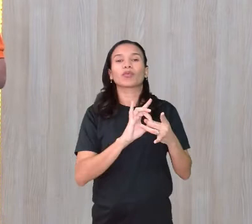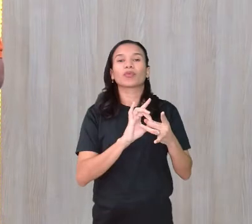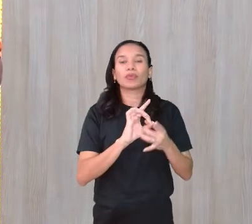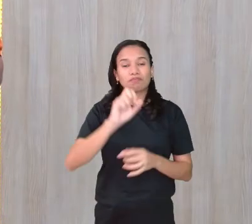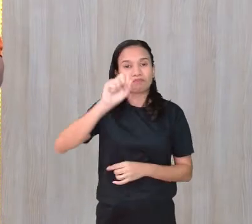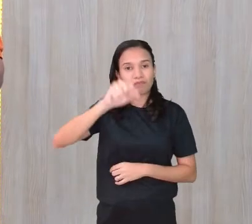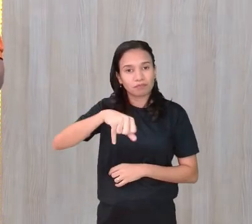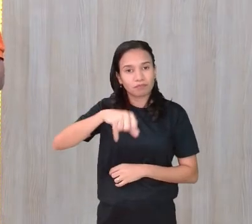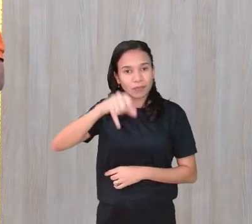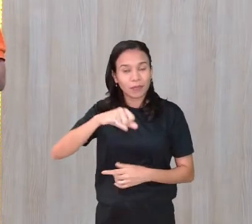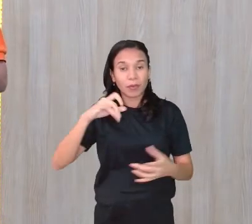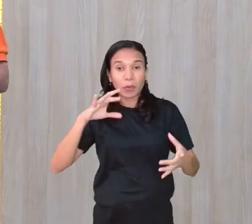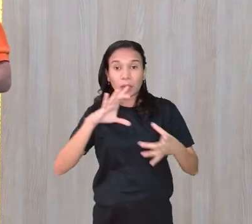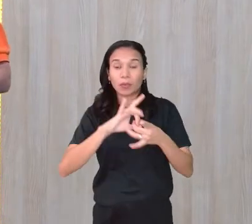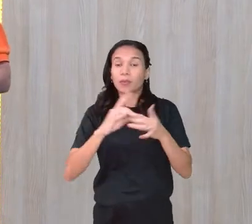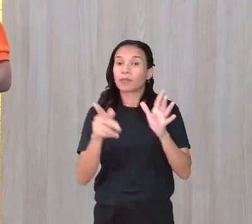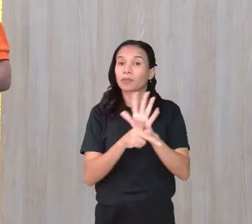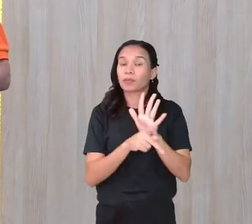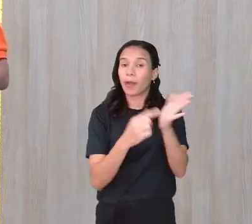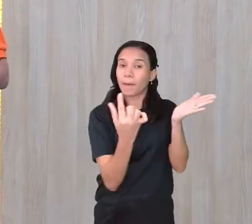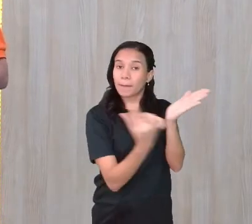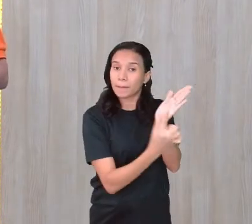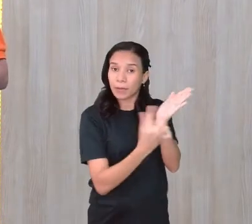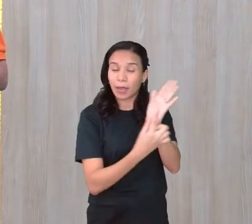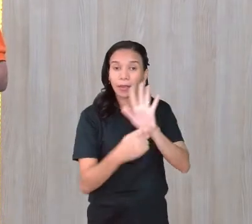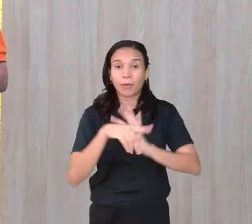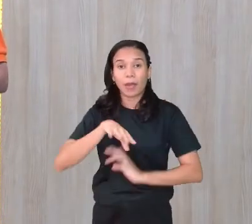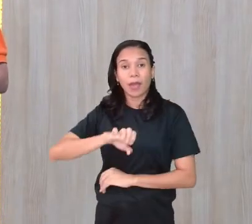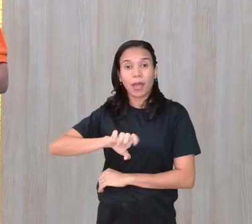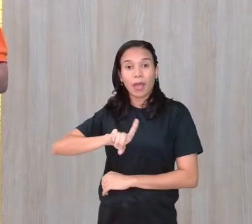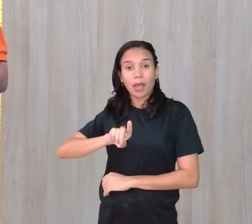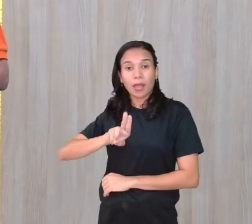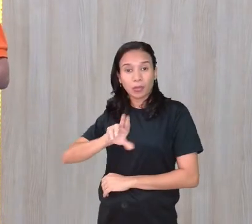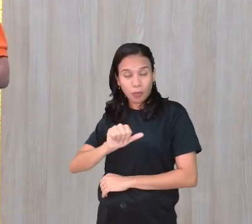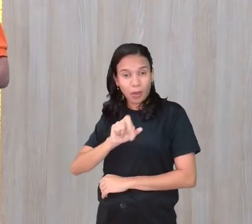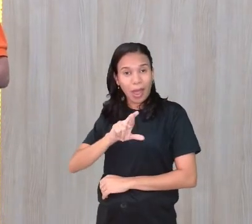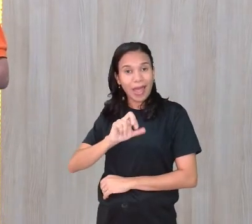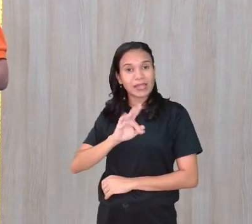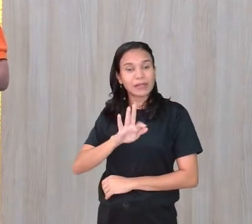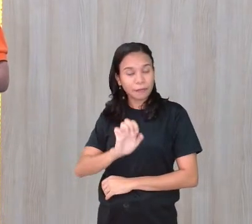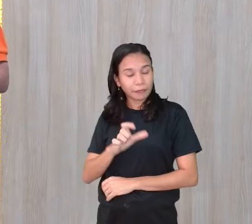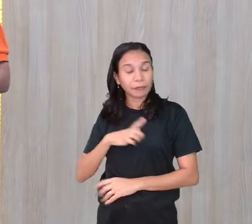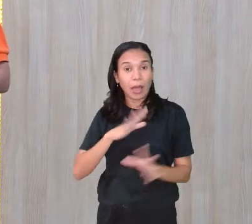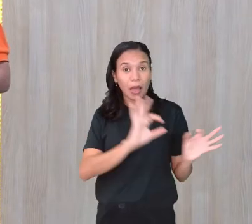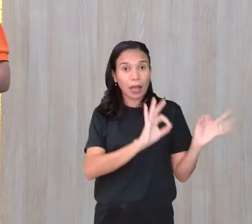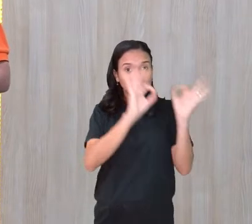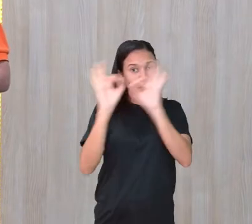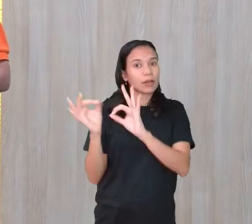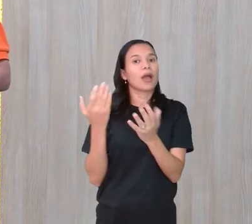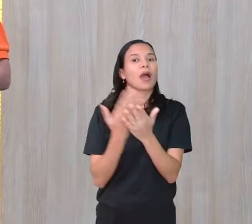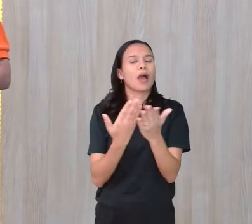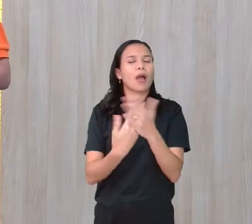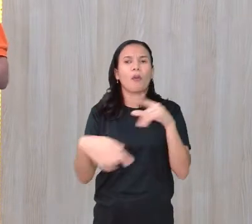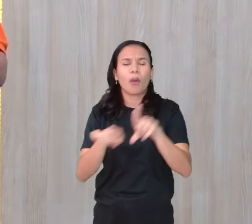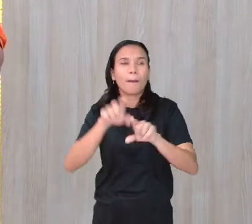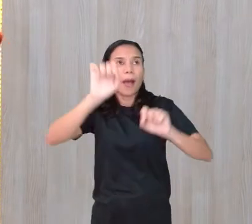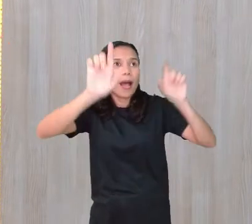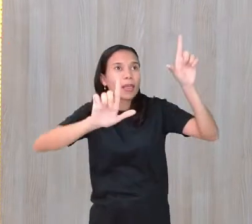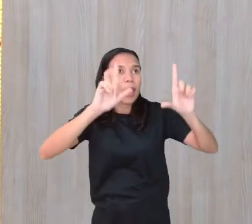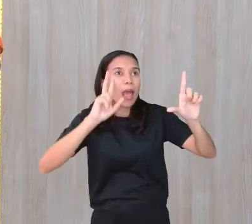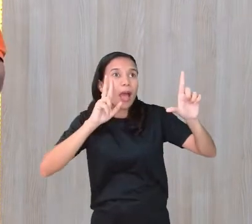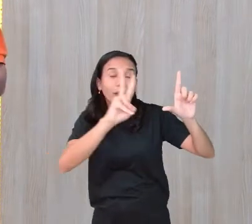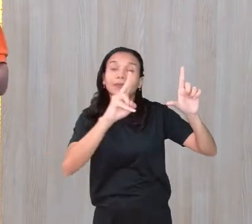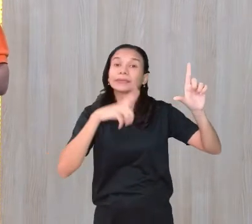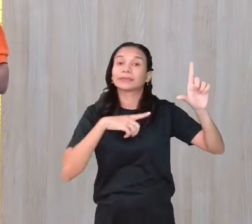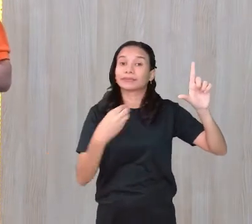é? Se conecta aí no aplicativo Educa Recife, assiste a aula também pela TV quando